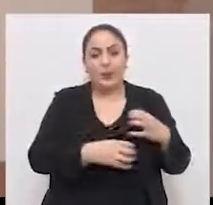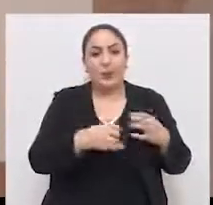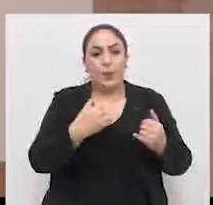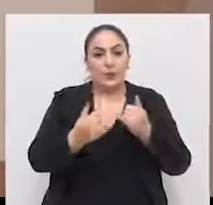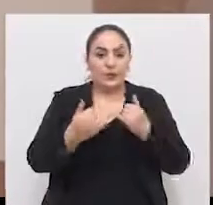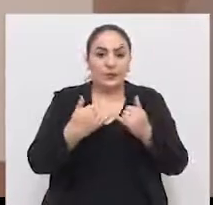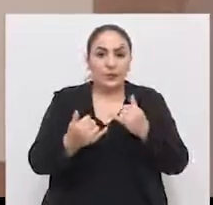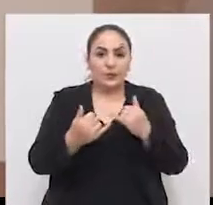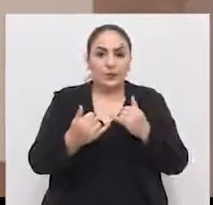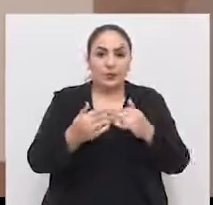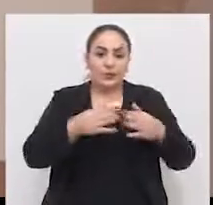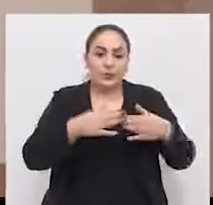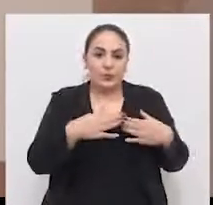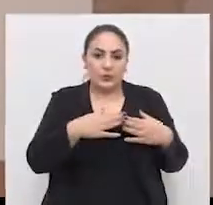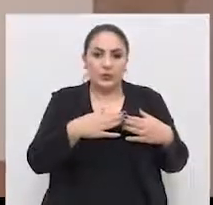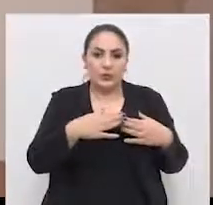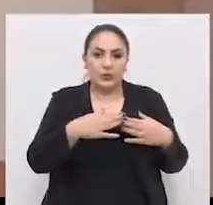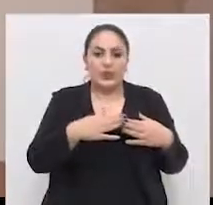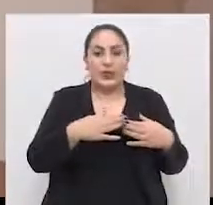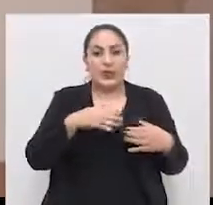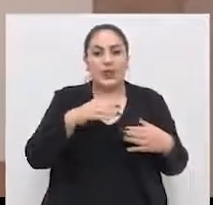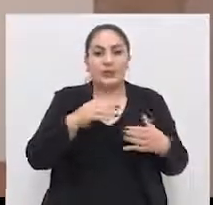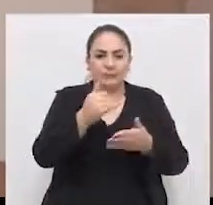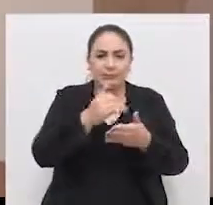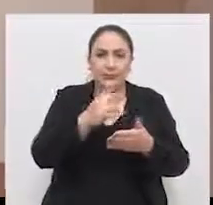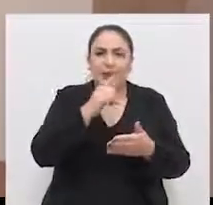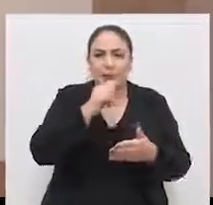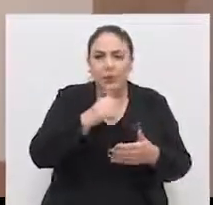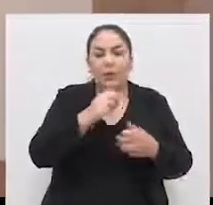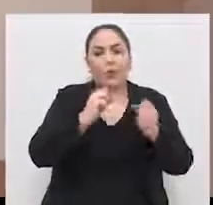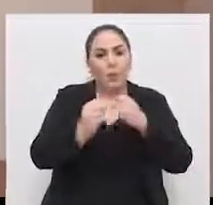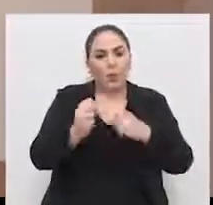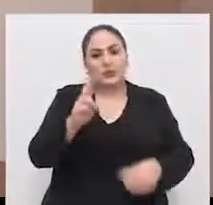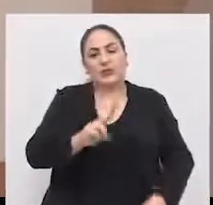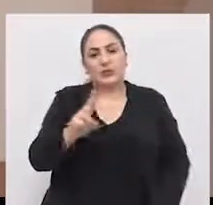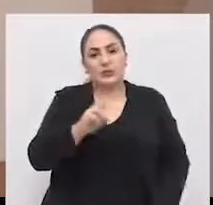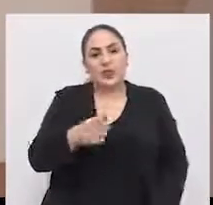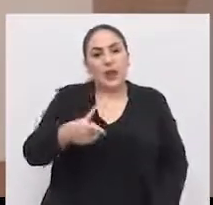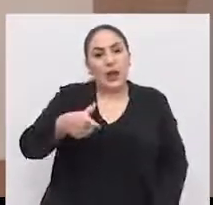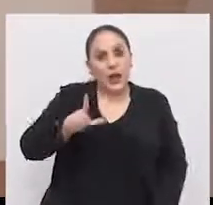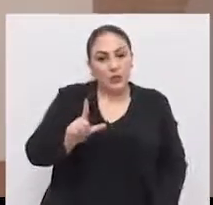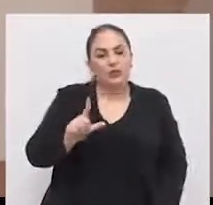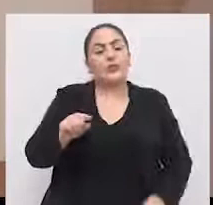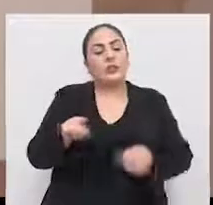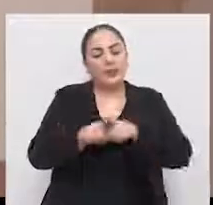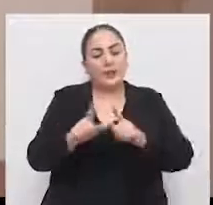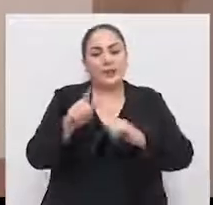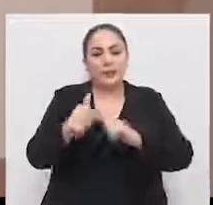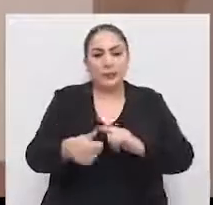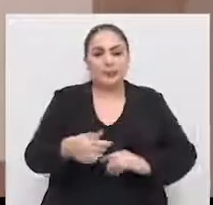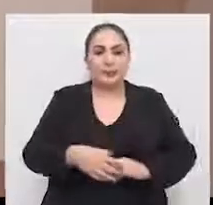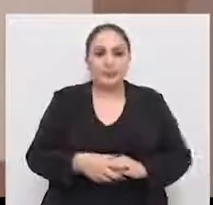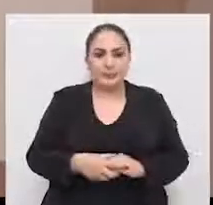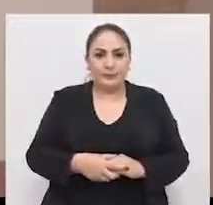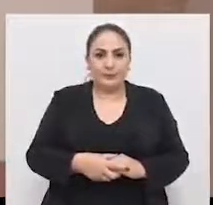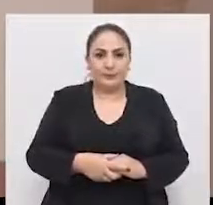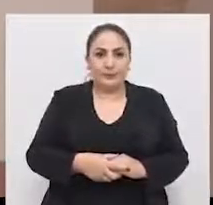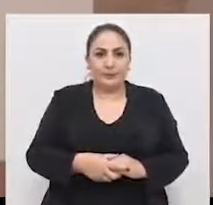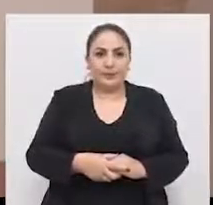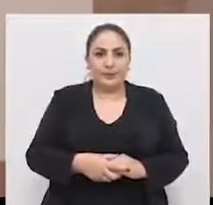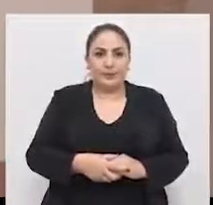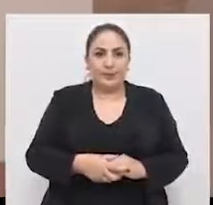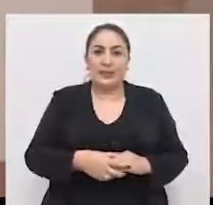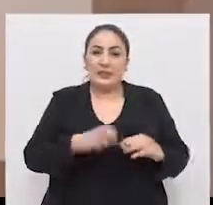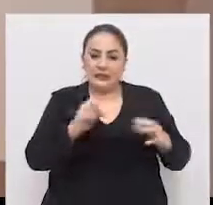No caso do protetor térmico que for líquido, ele pode ser aplicado antes e depois de desembaraçado.